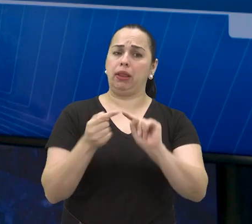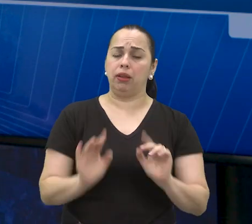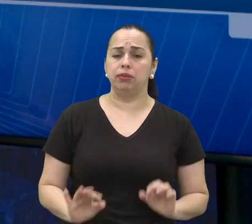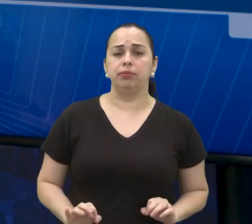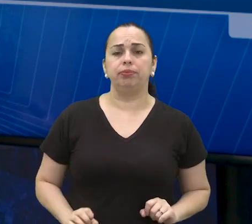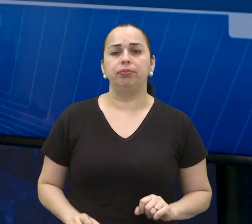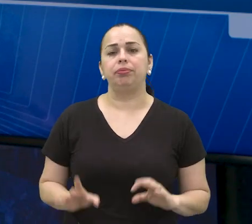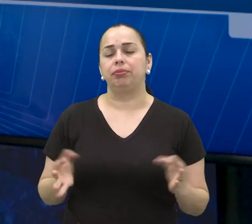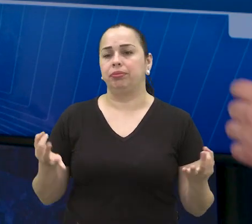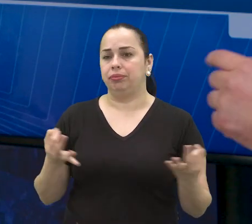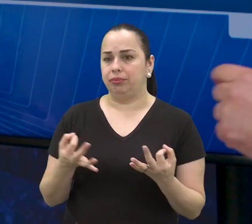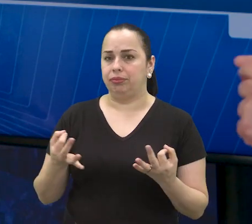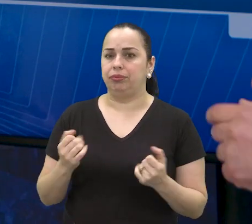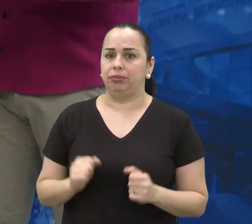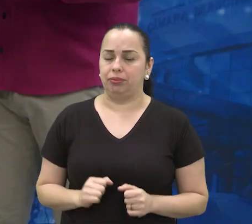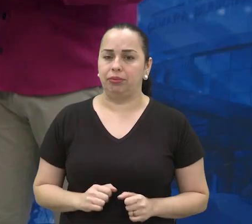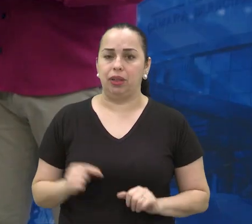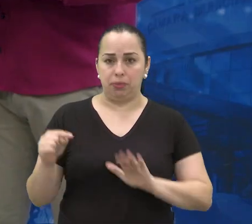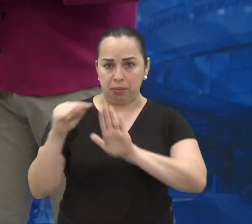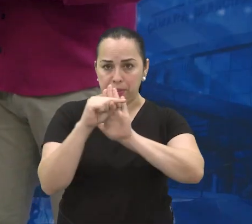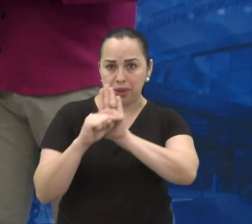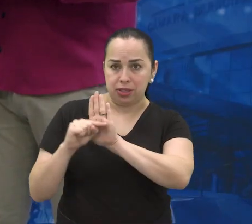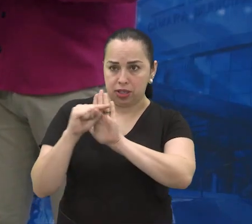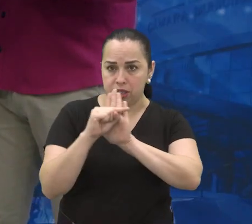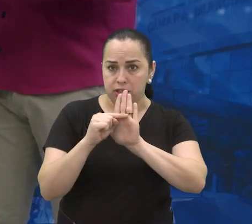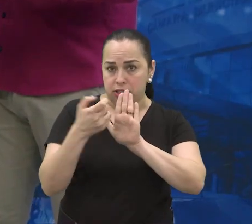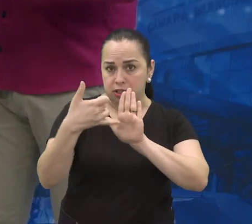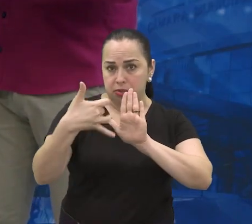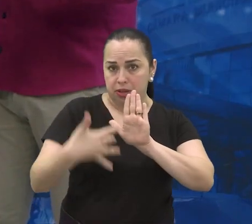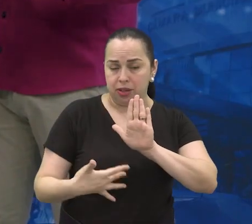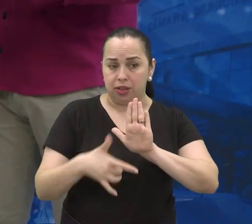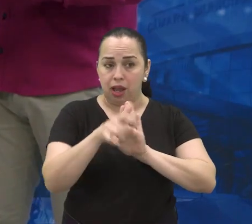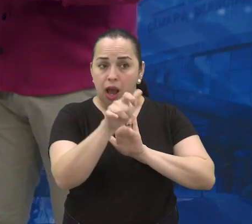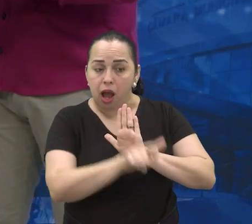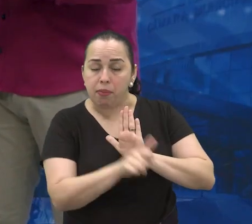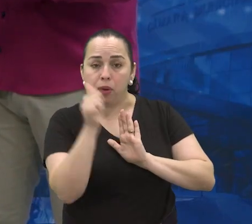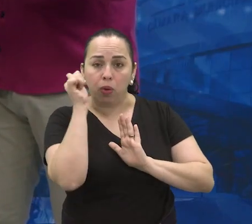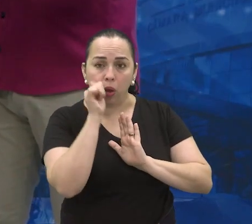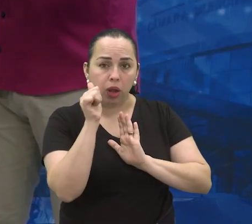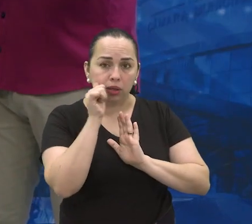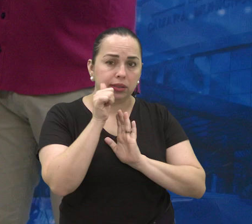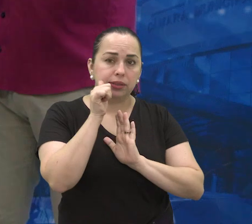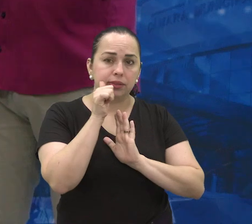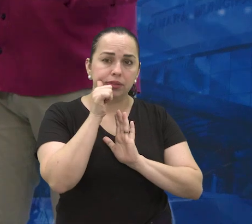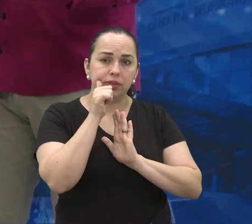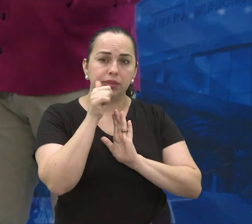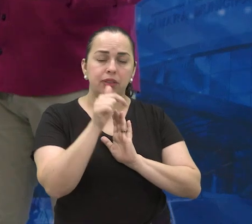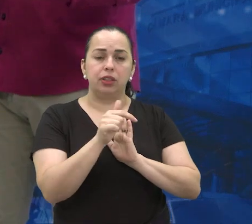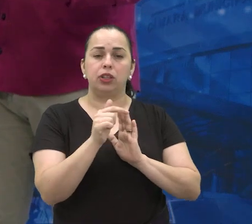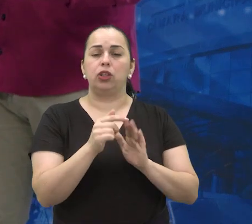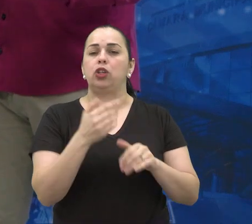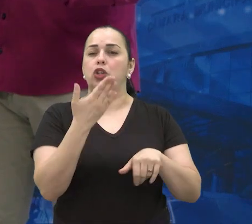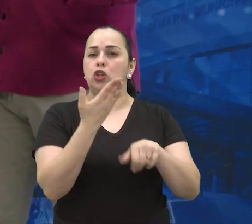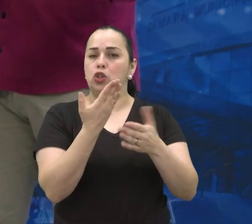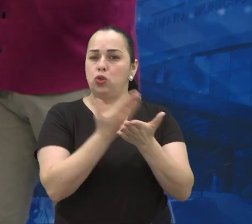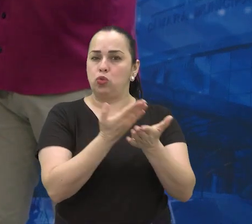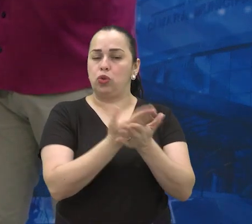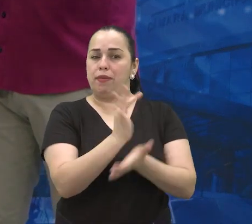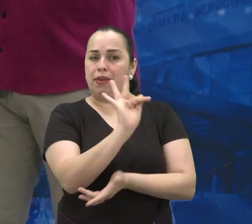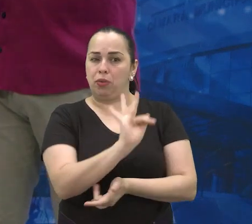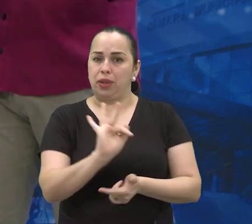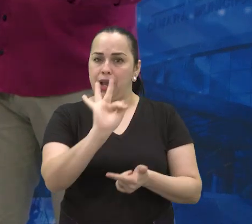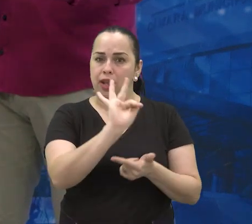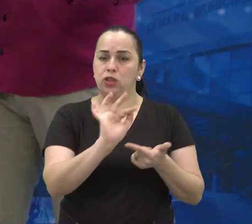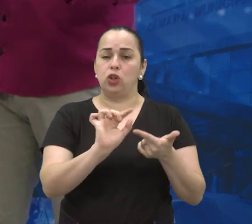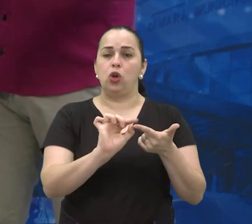mercado. Perfeito. O levantamento apontou que quando a mulher, por exemplo, tem um nível superior, ou então